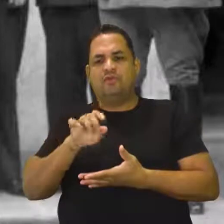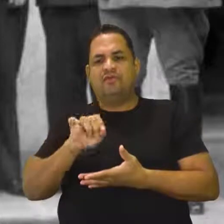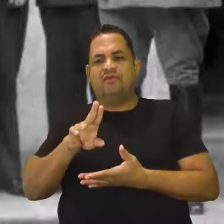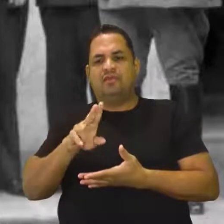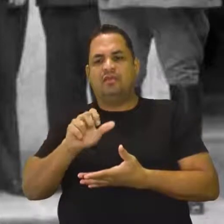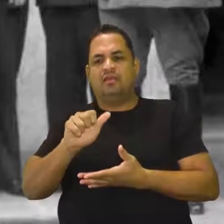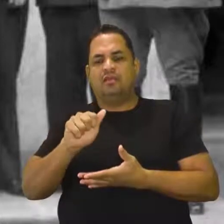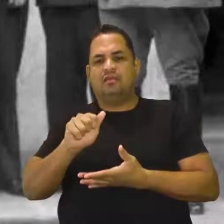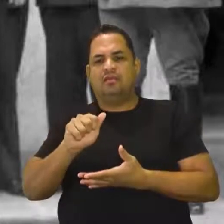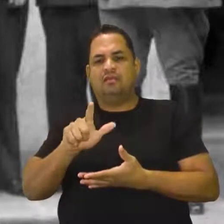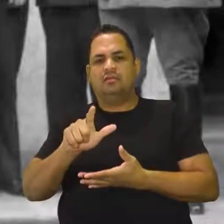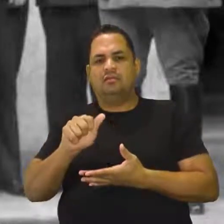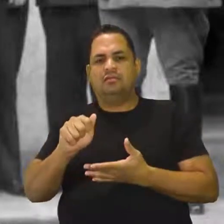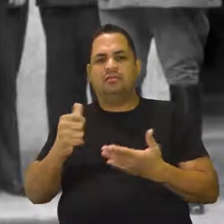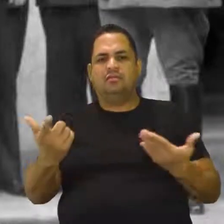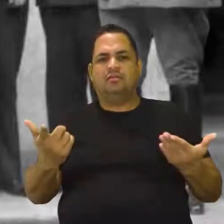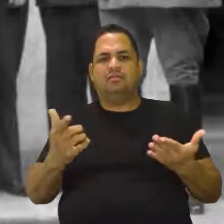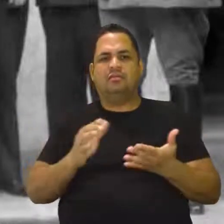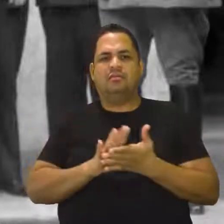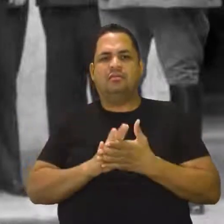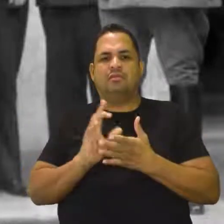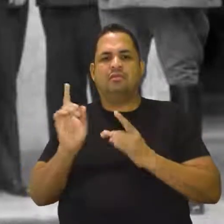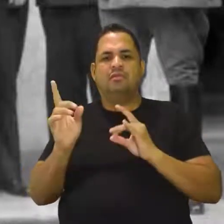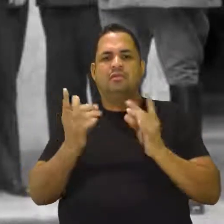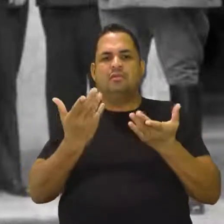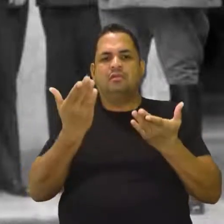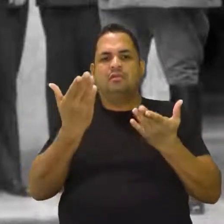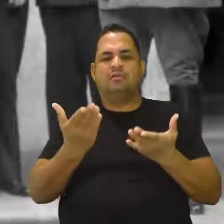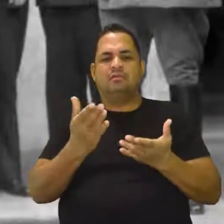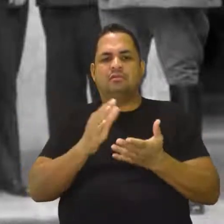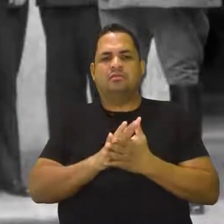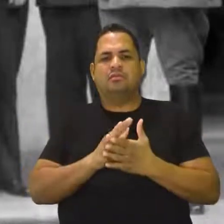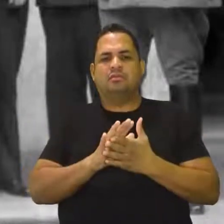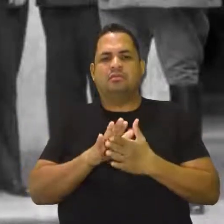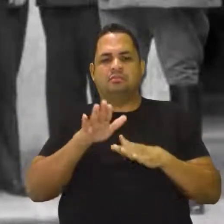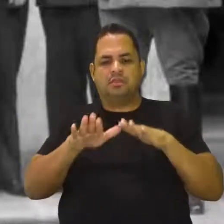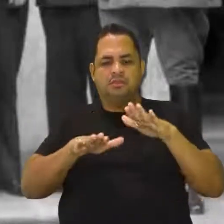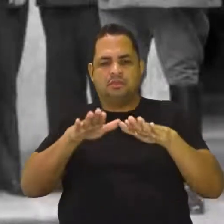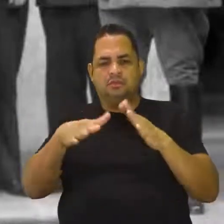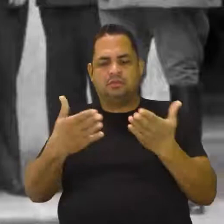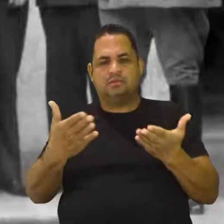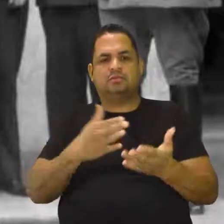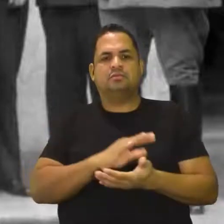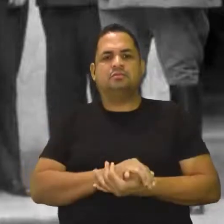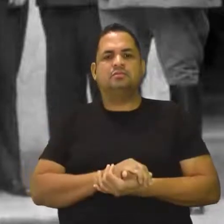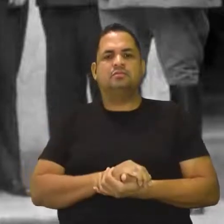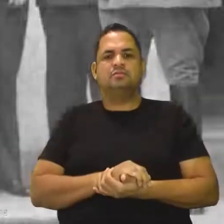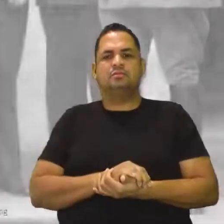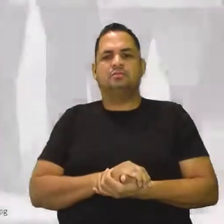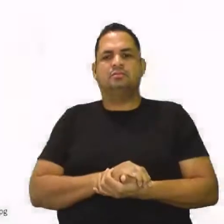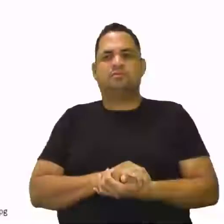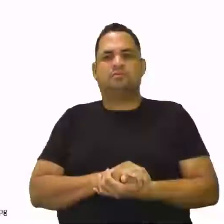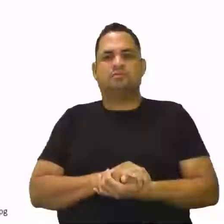passando. A cada passo que se está dando. Na tela para vocês aí.